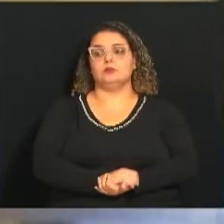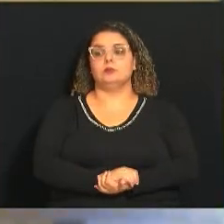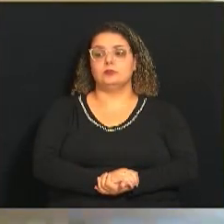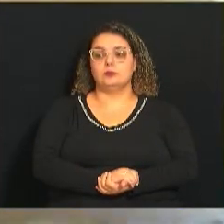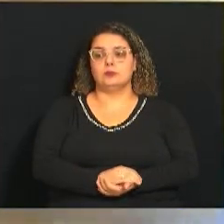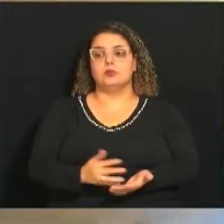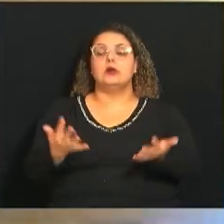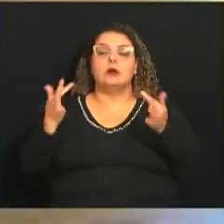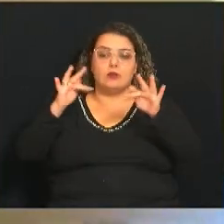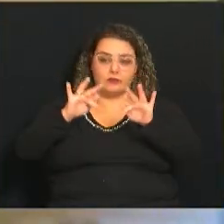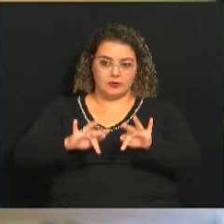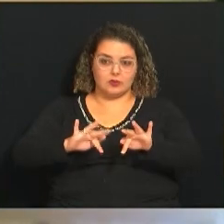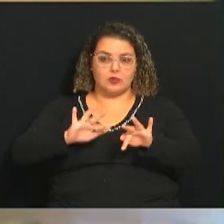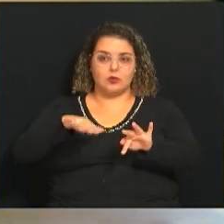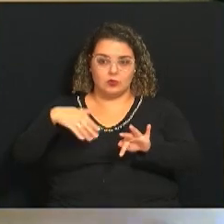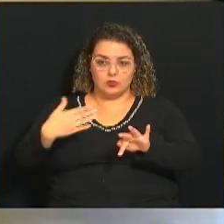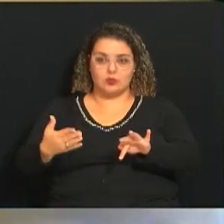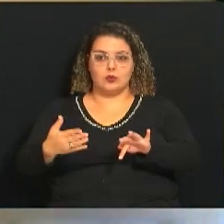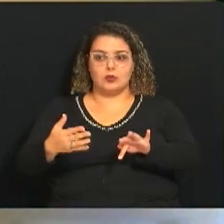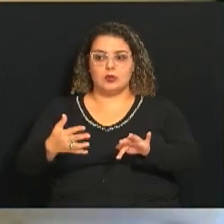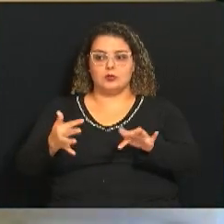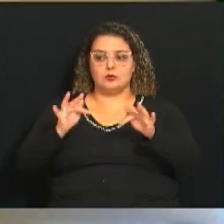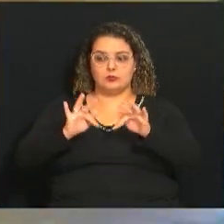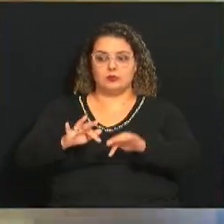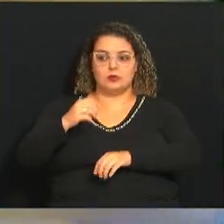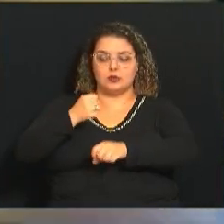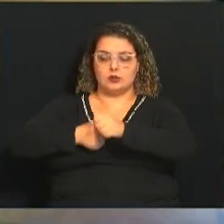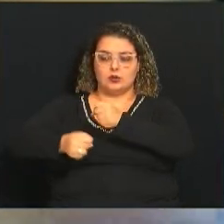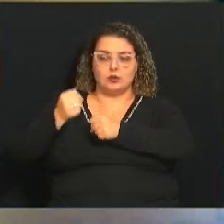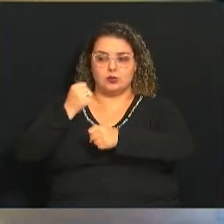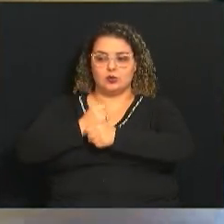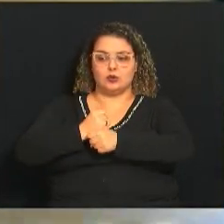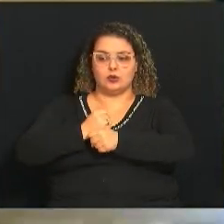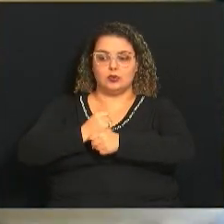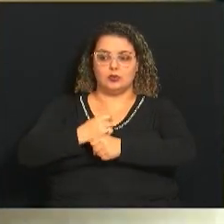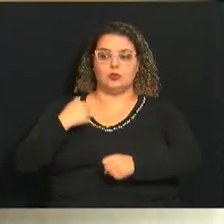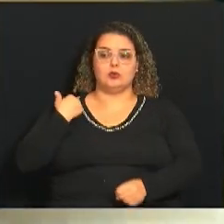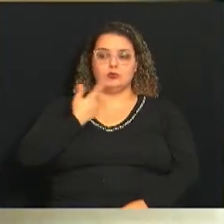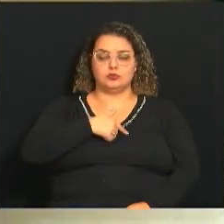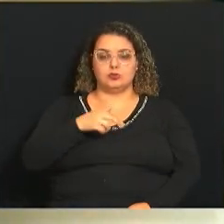Senhor presidente, eu acompanho o parecer exarado por Vossa Excelência no PLO